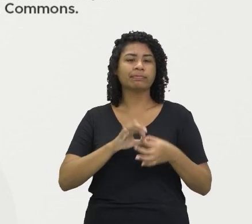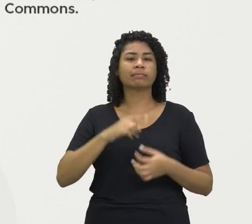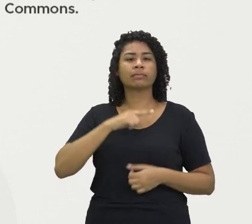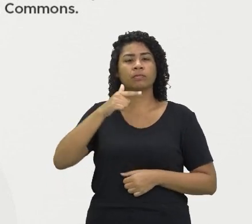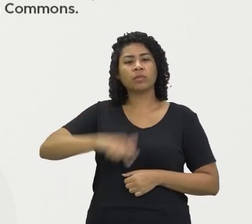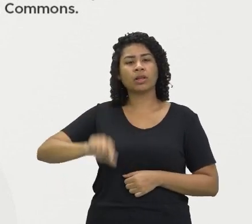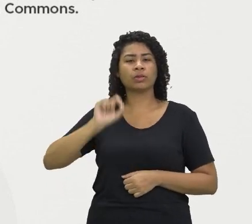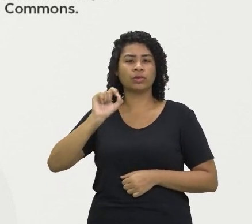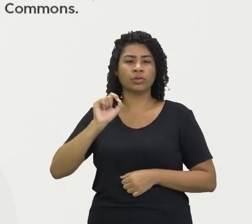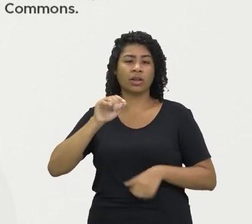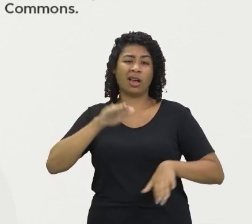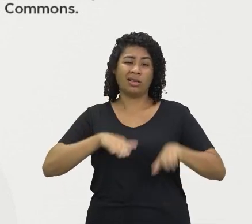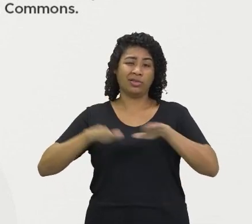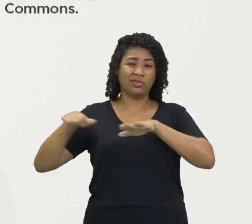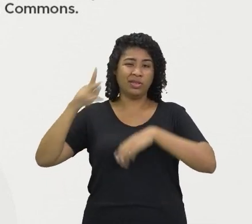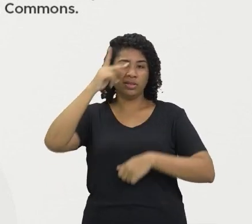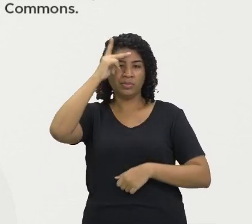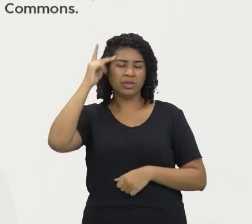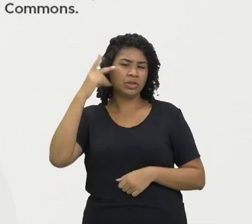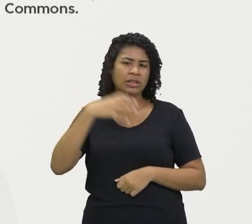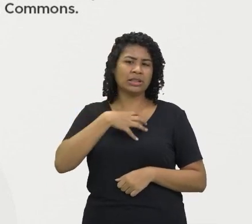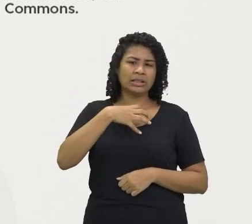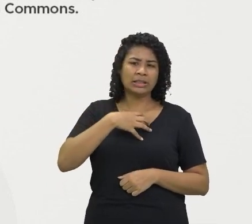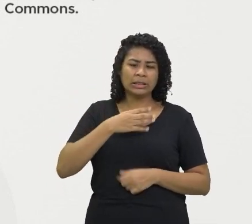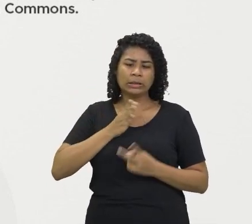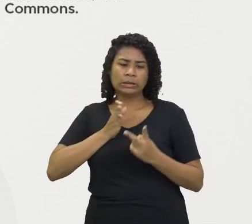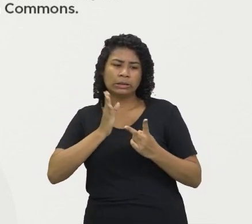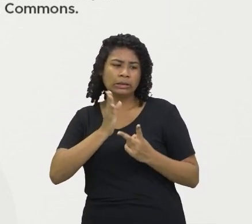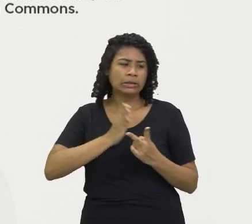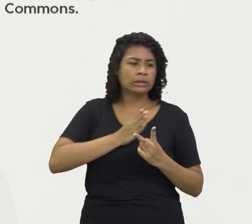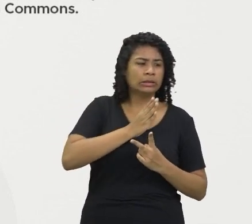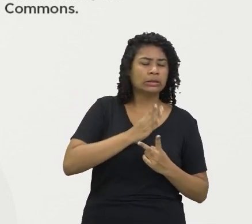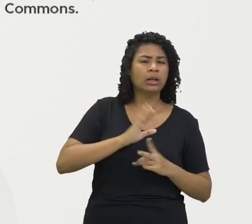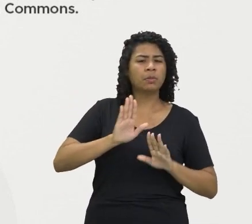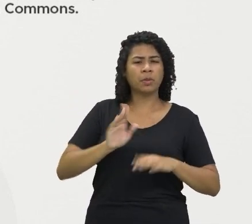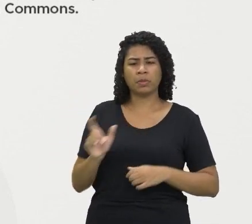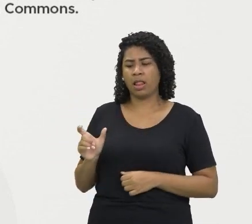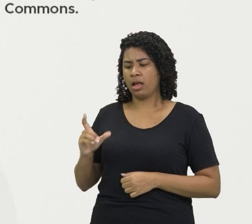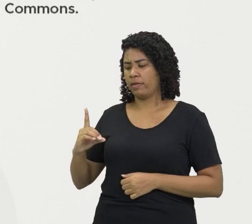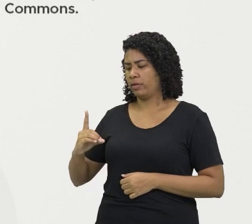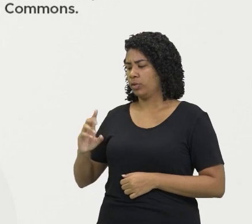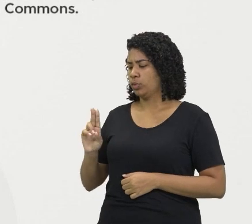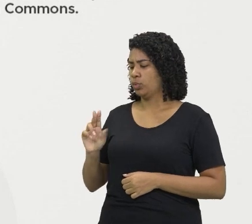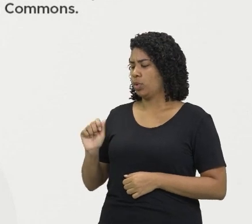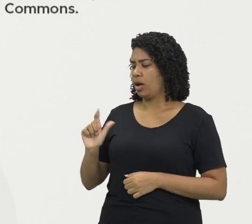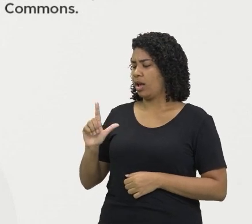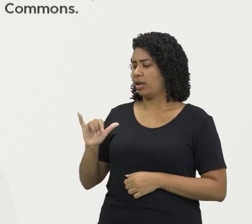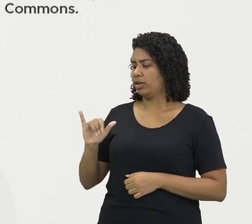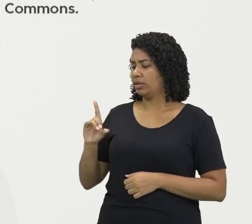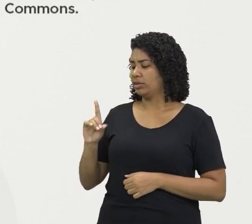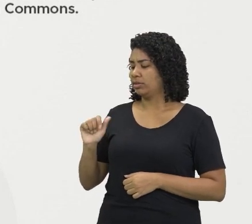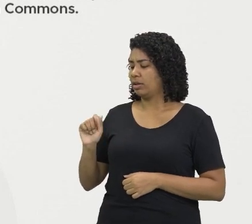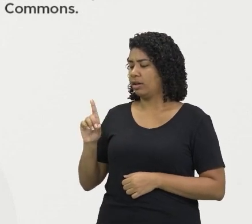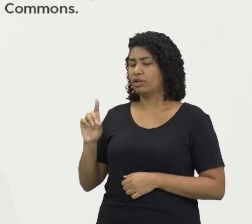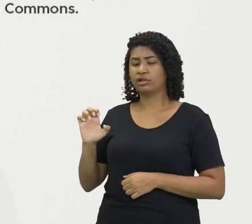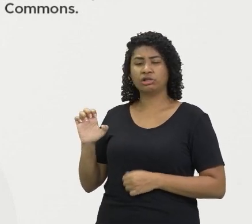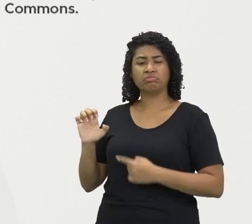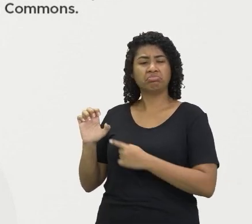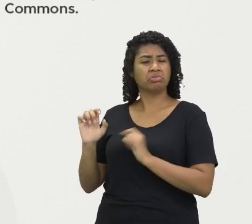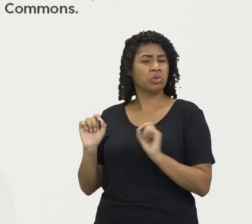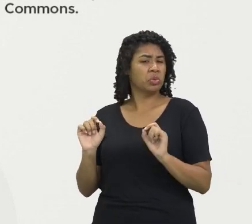também experimenta um pouco de dualidade. Por que eu coloco dualidade? Porque